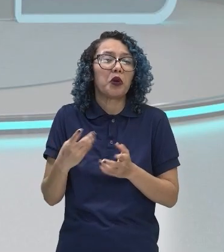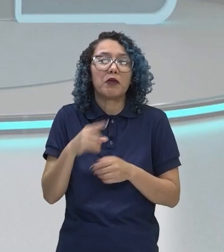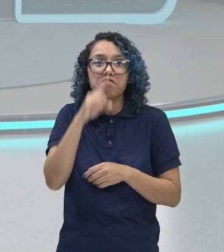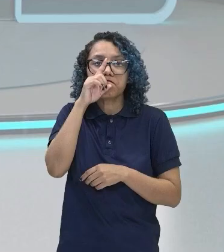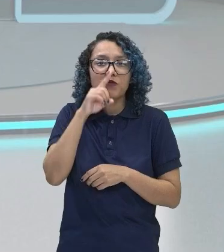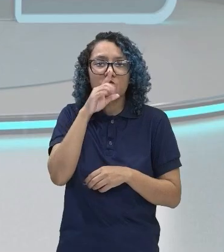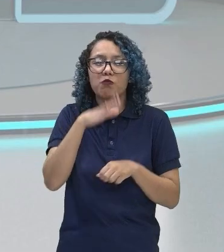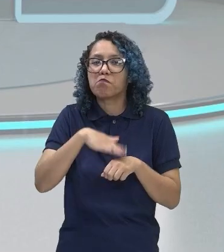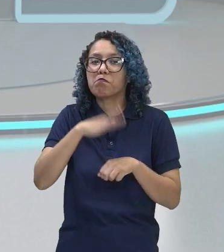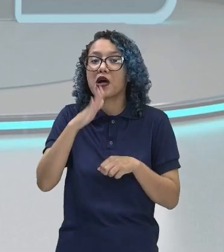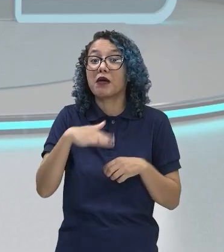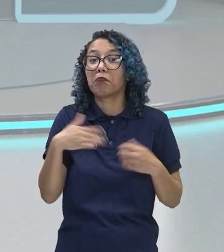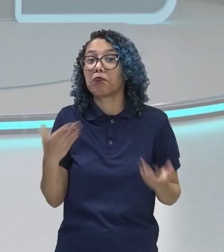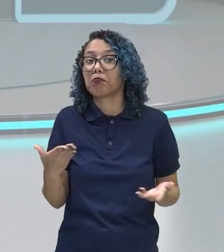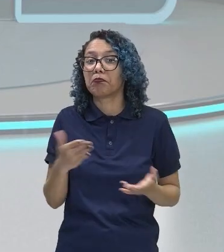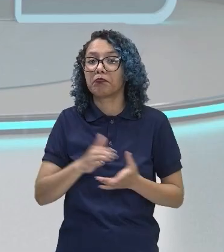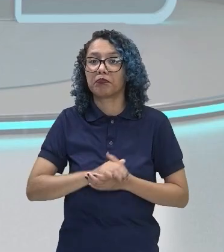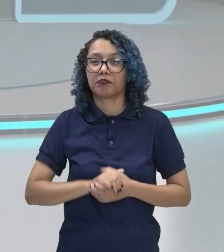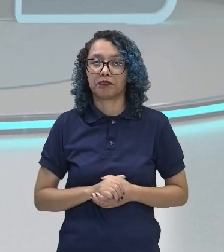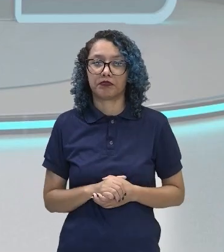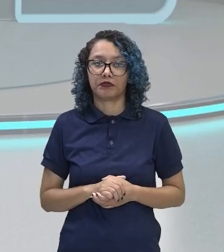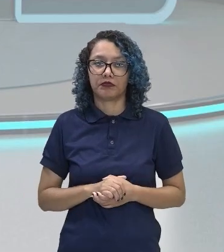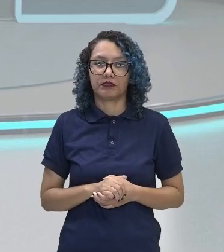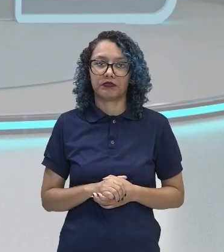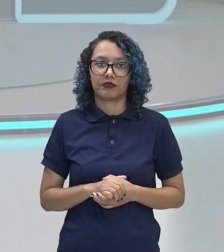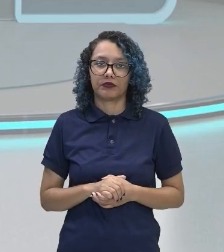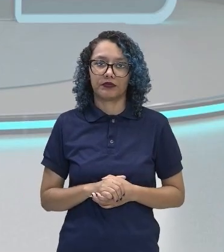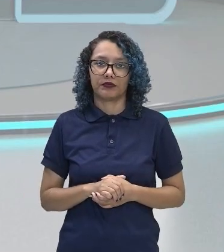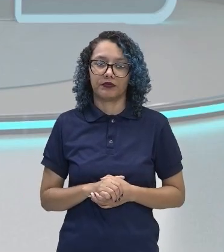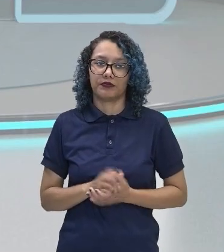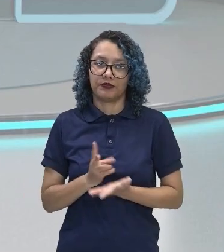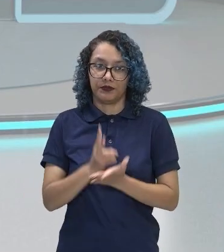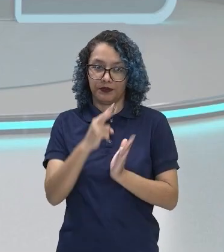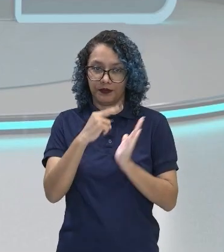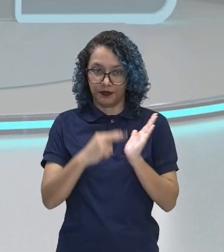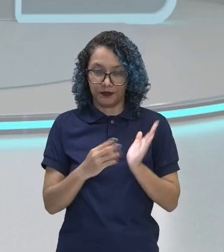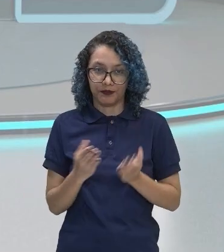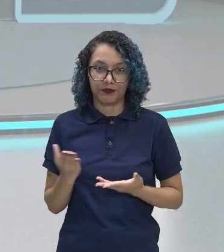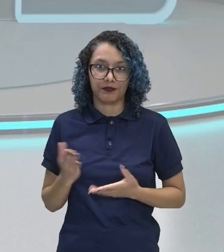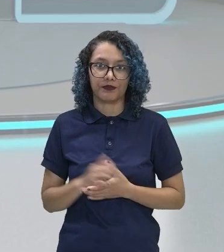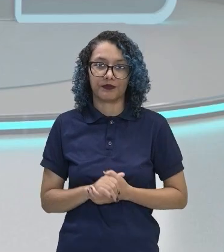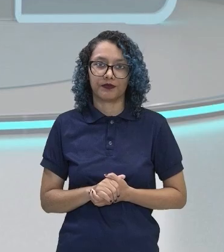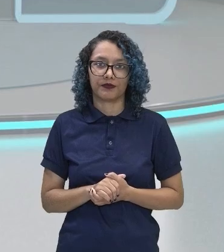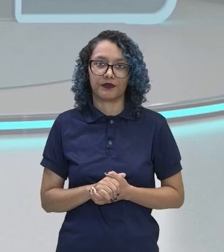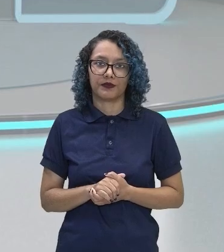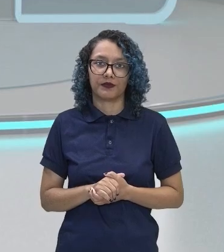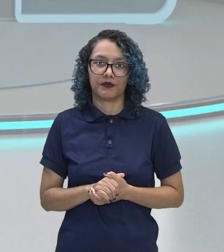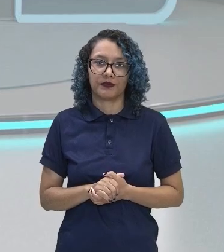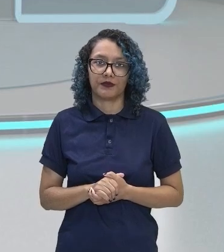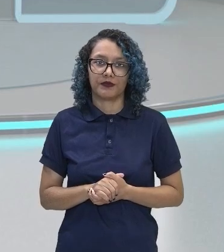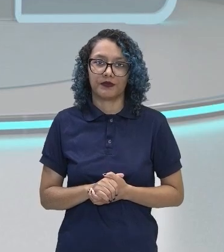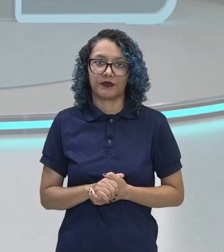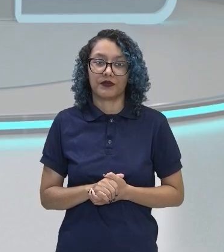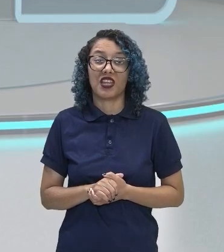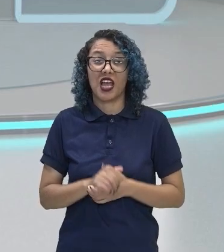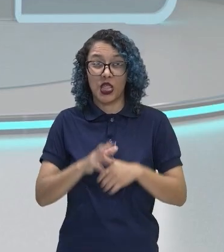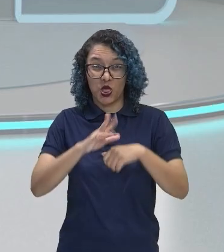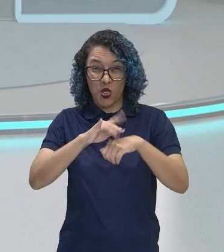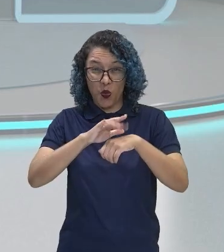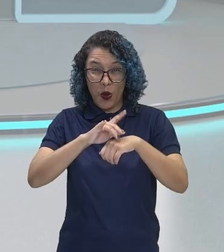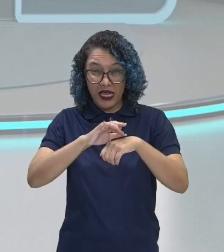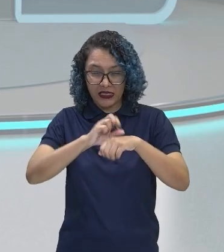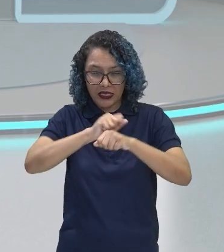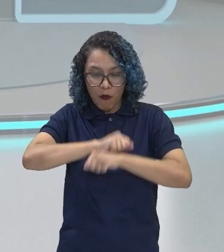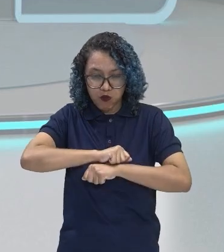Olha só. It spreads disease that make him the deadliest creature on earth. Ele espalha tanta doença, né? O mosquito,